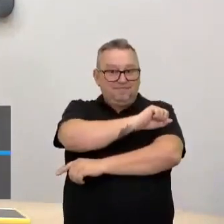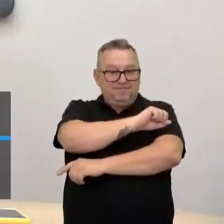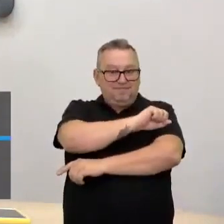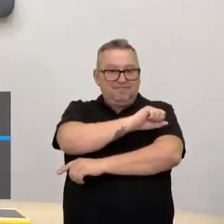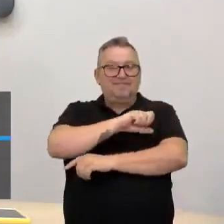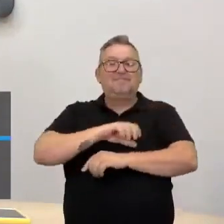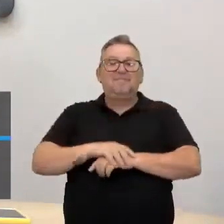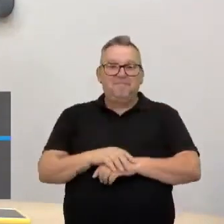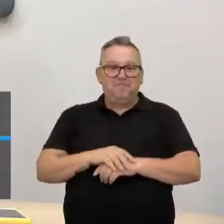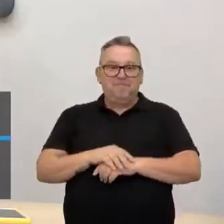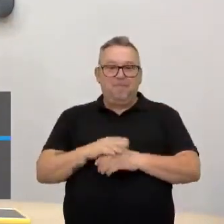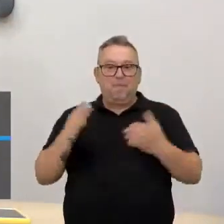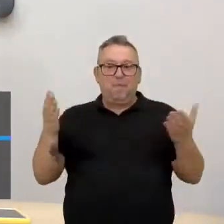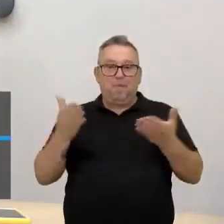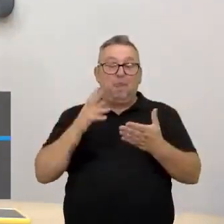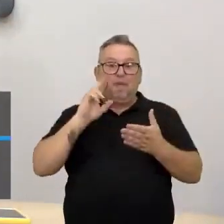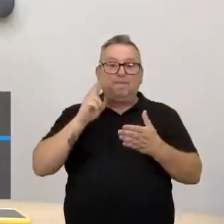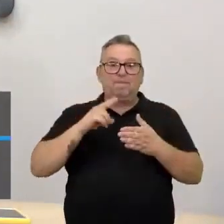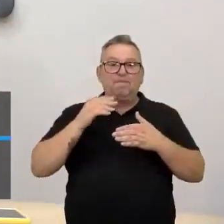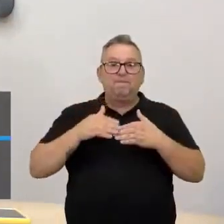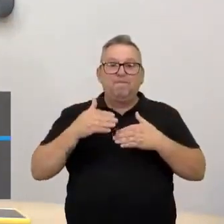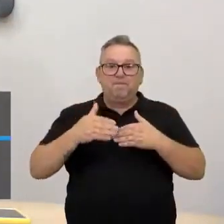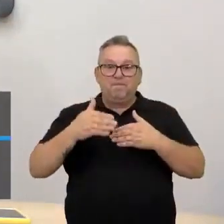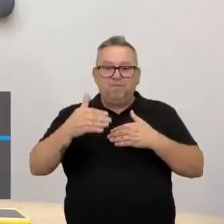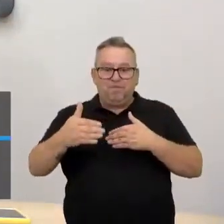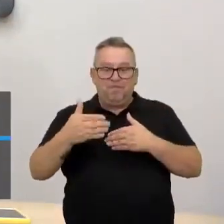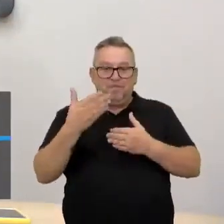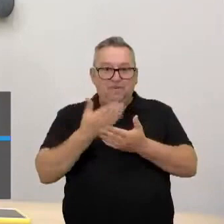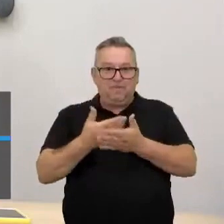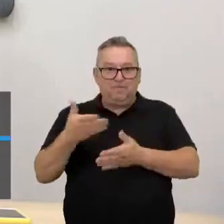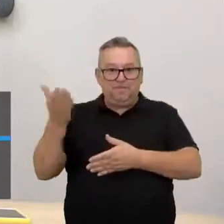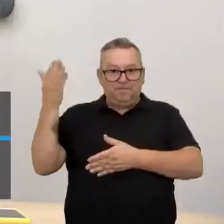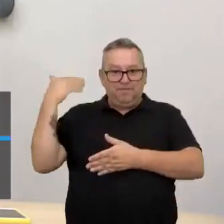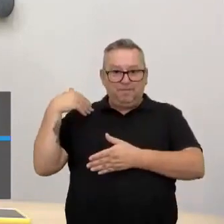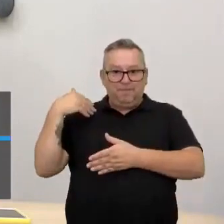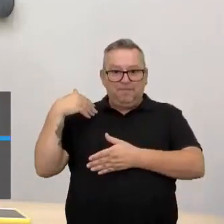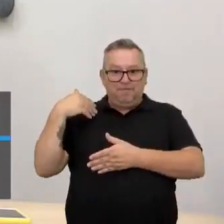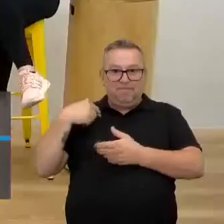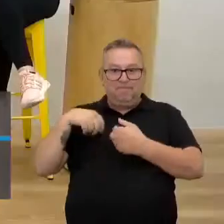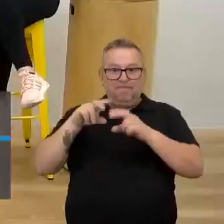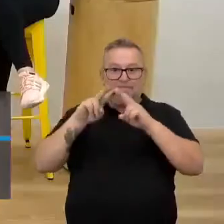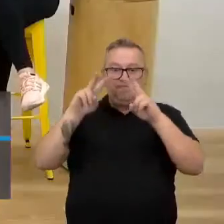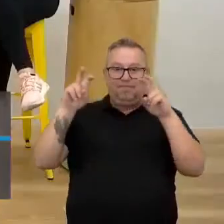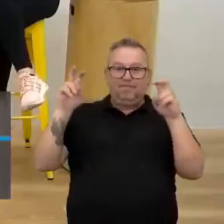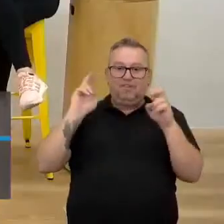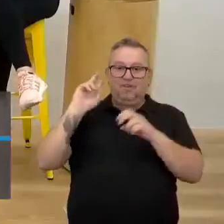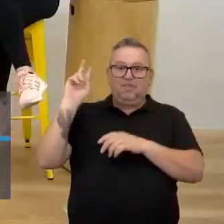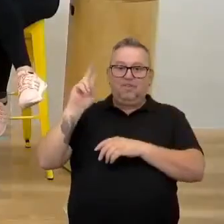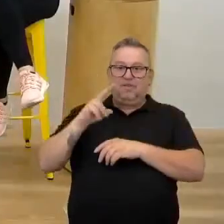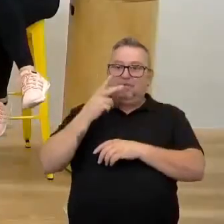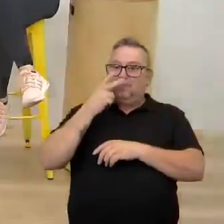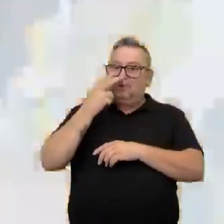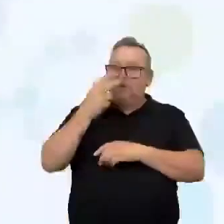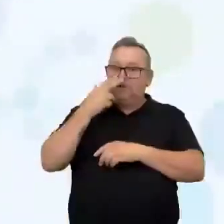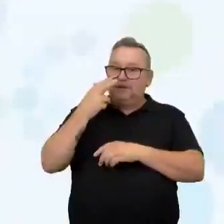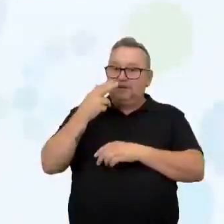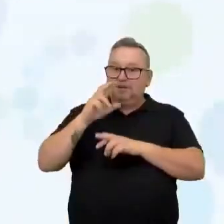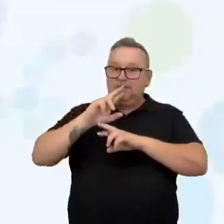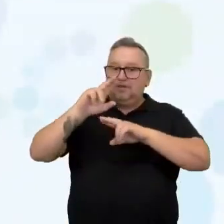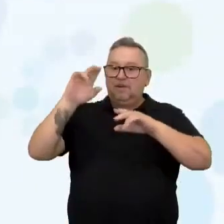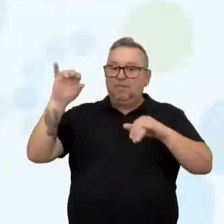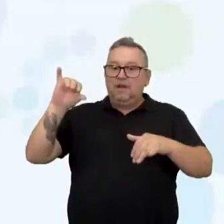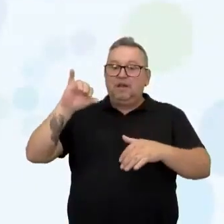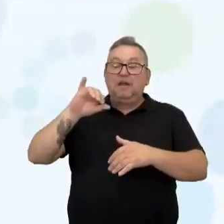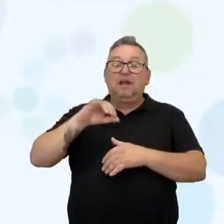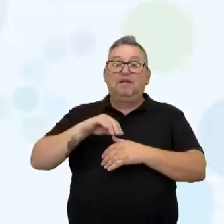anos finais. Nós vamos dar uma sequência da aula anterior, que é sobre o tema... Vamos lá, semelhanças e diferenças